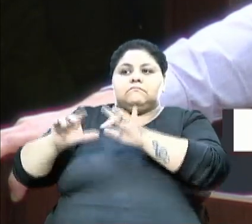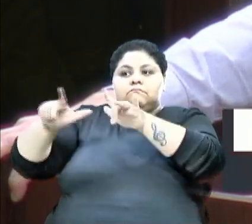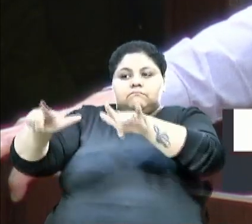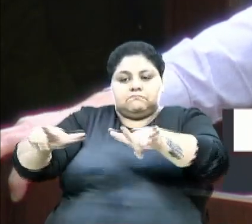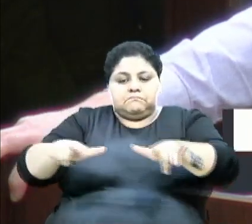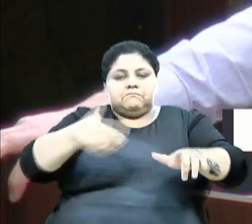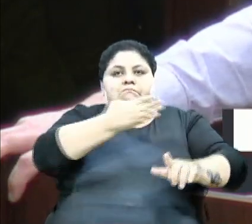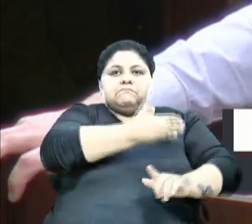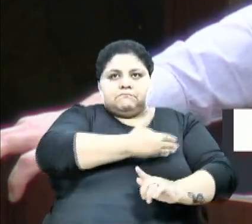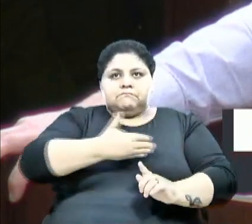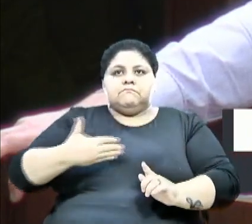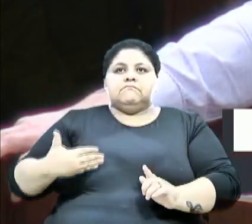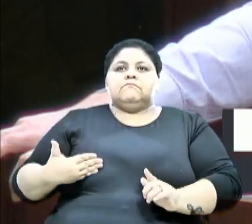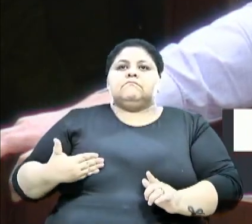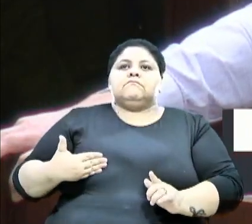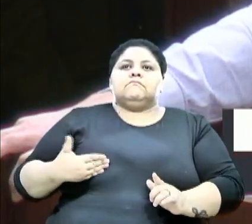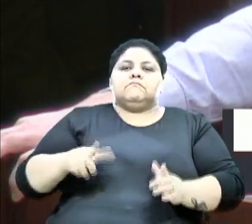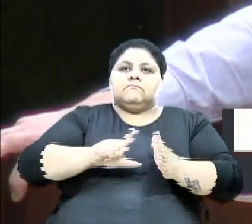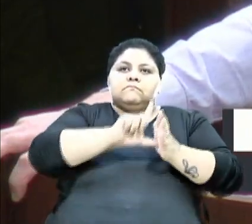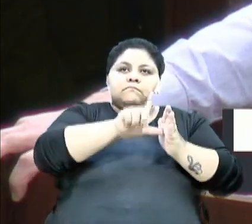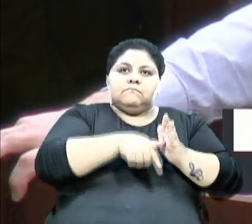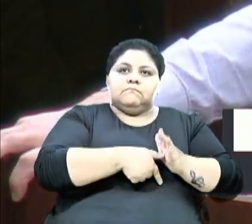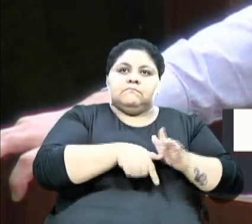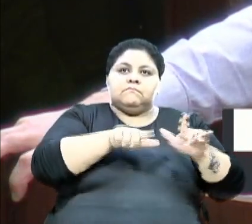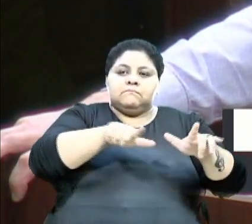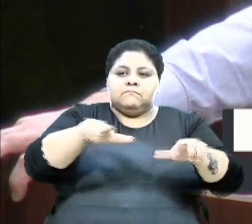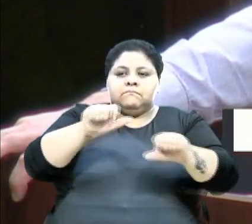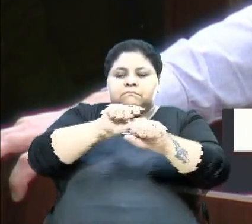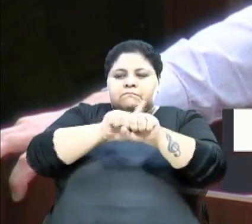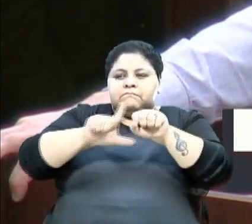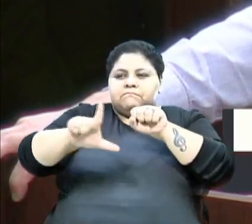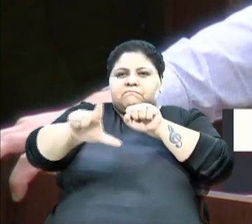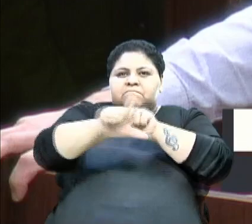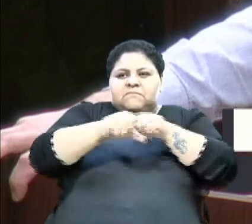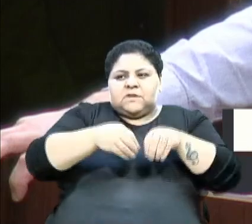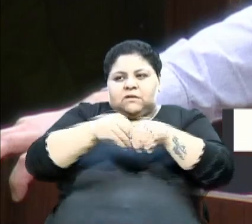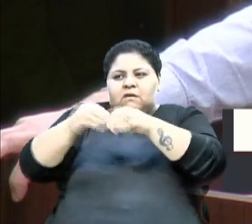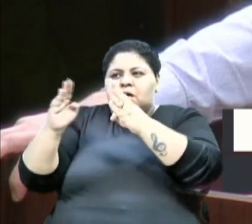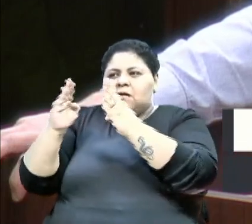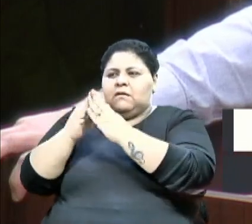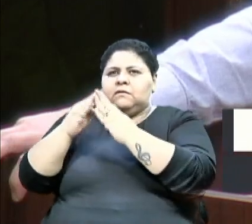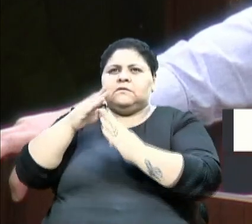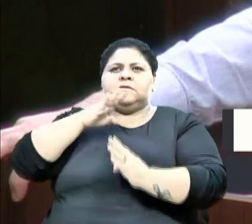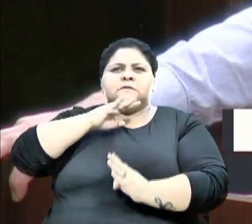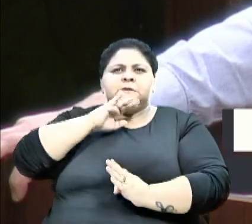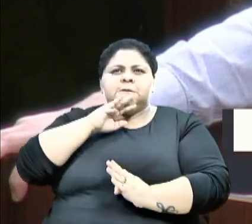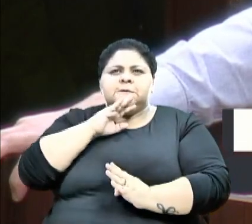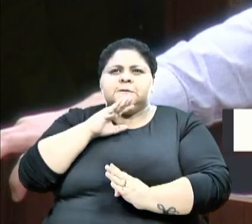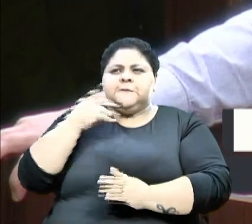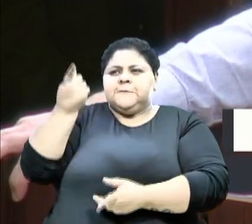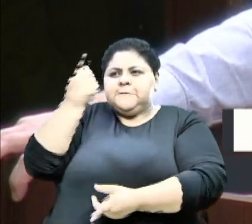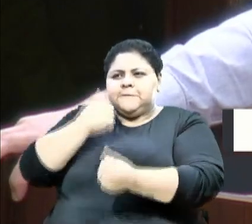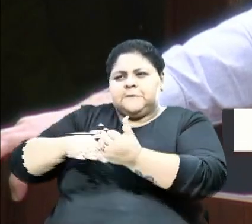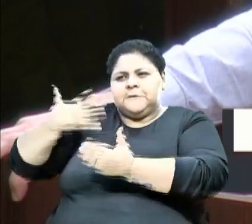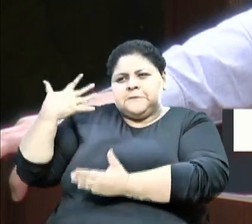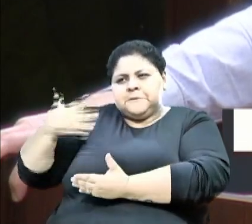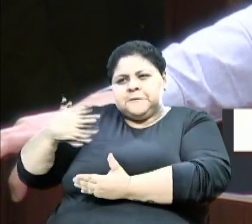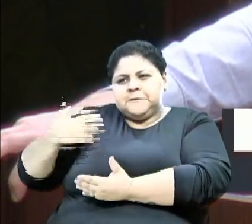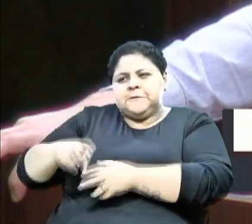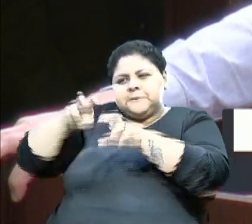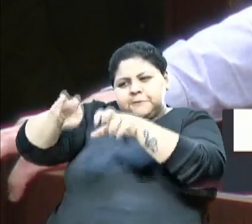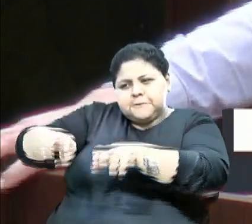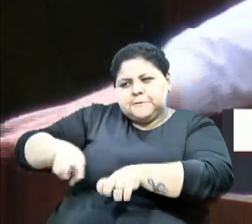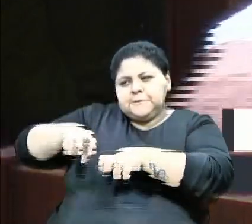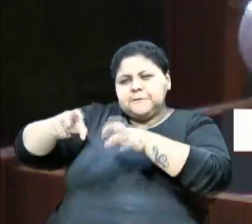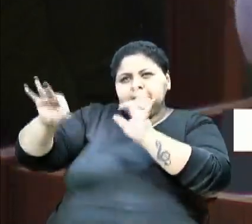públicas e as áreas que foram destinadas para habitação serem muito ruins, muito custo para drenagem, terraplanagem, e até tu remover